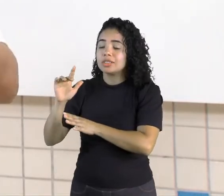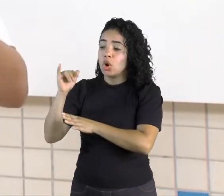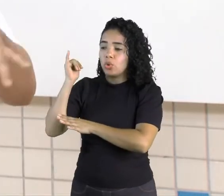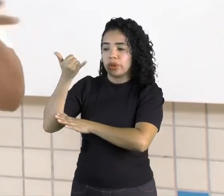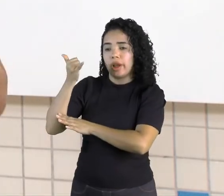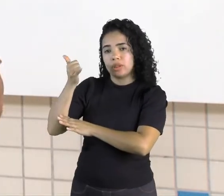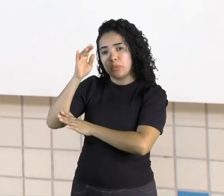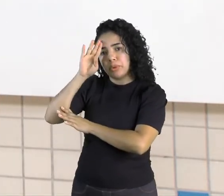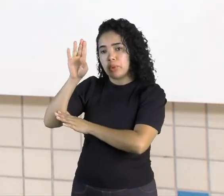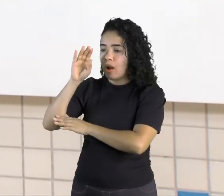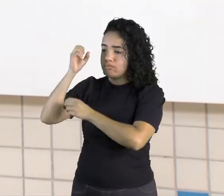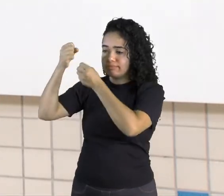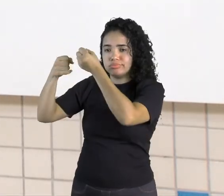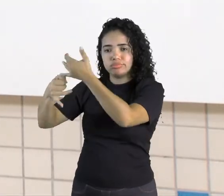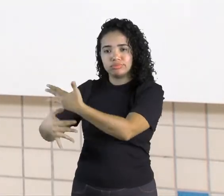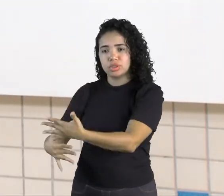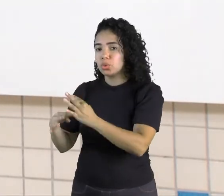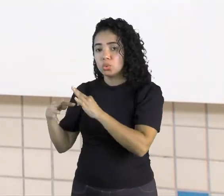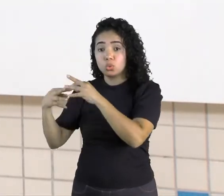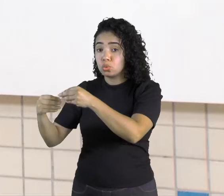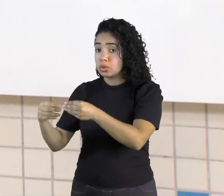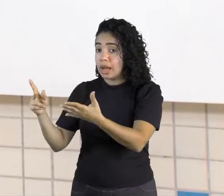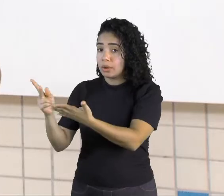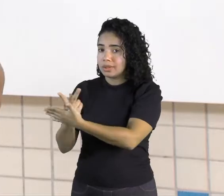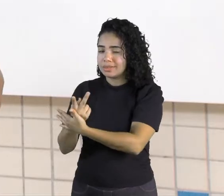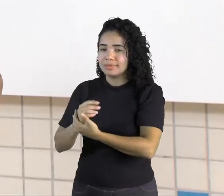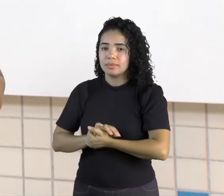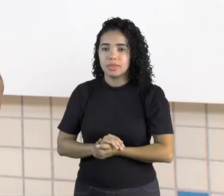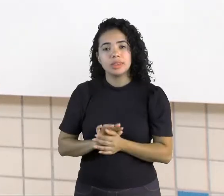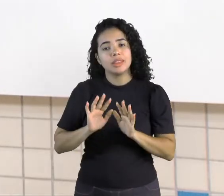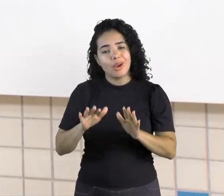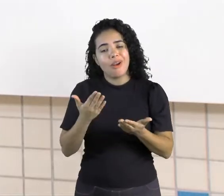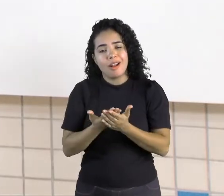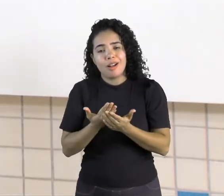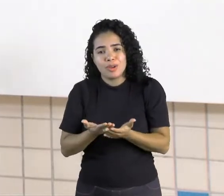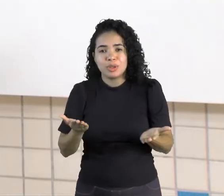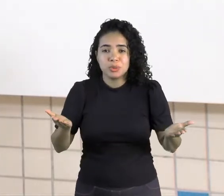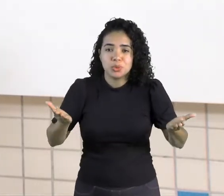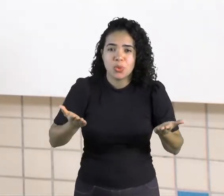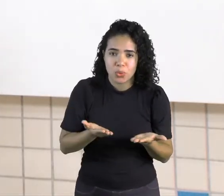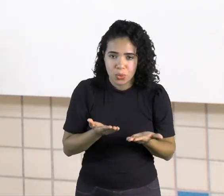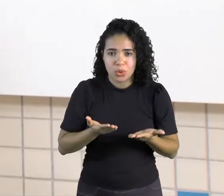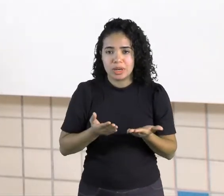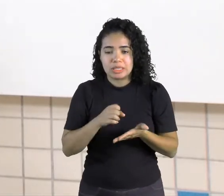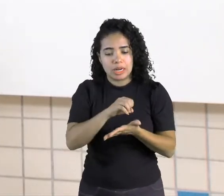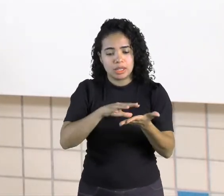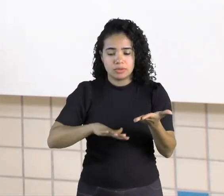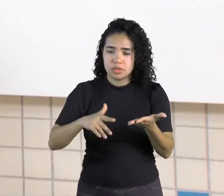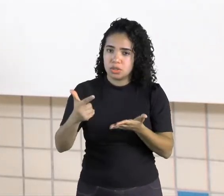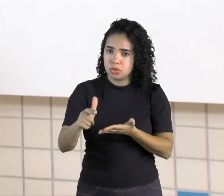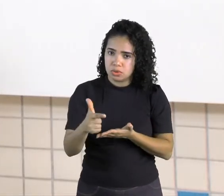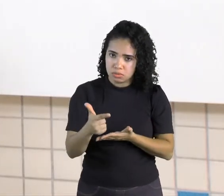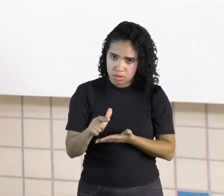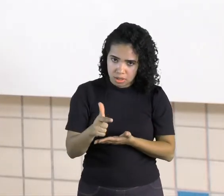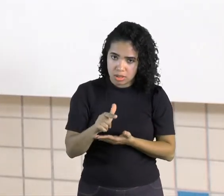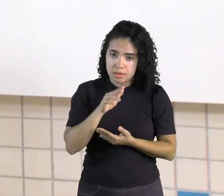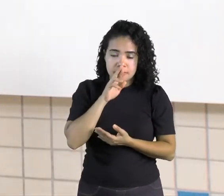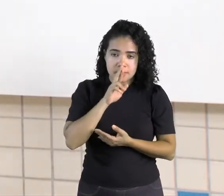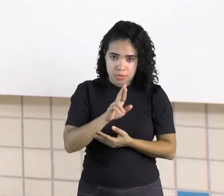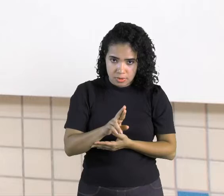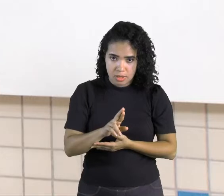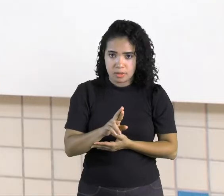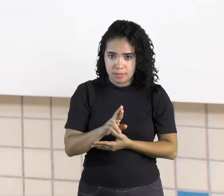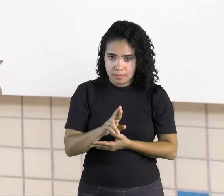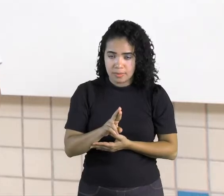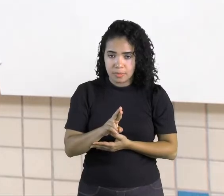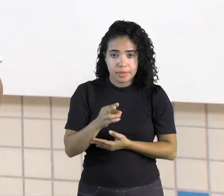tudo o que aconteceu ali, certo? Essa nossa aula de hoje não tem atividade para a gente responder